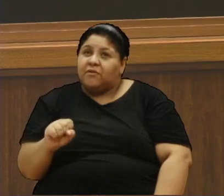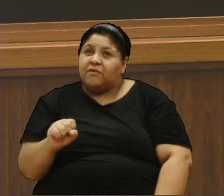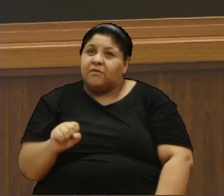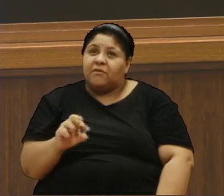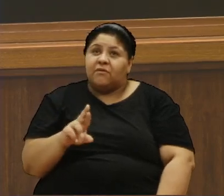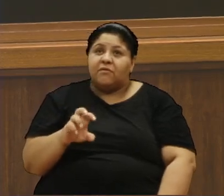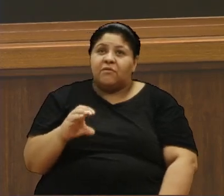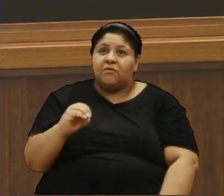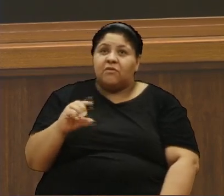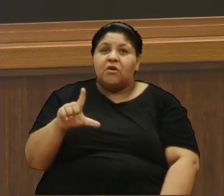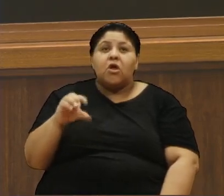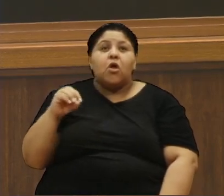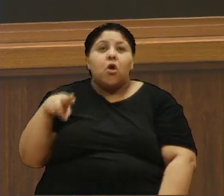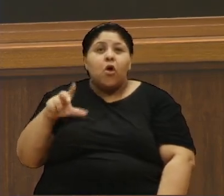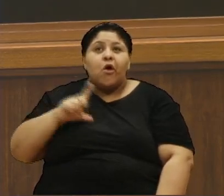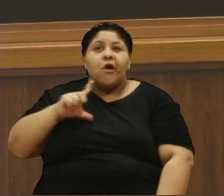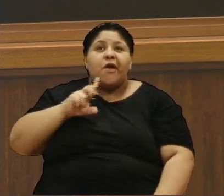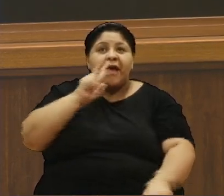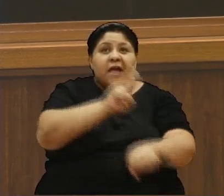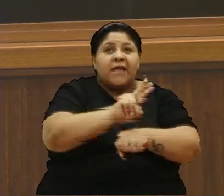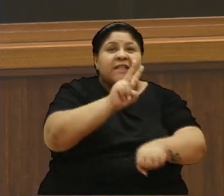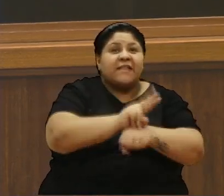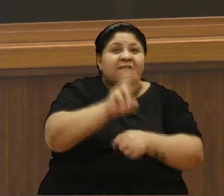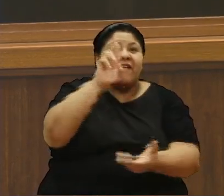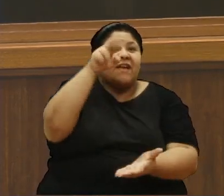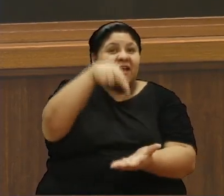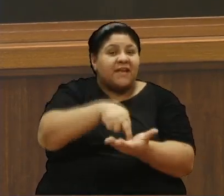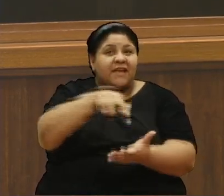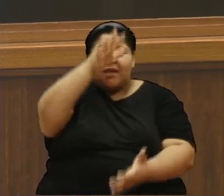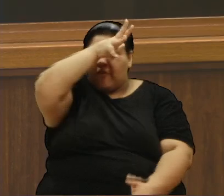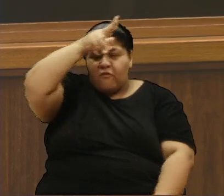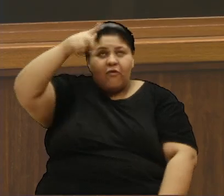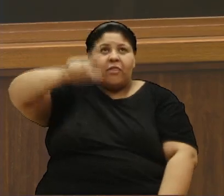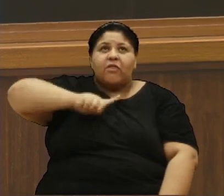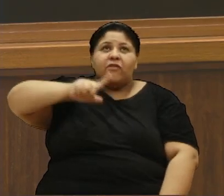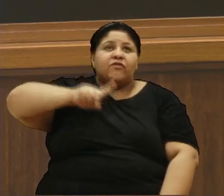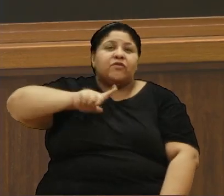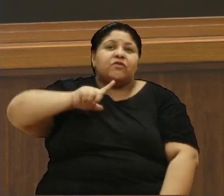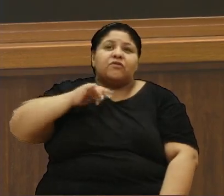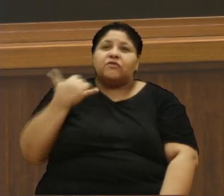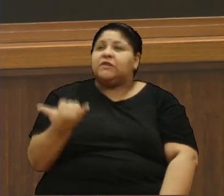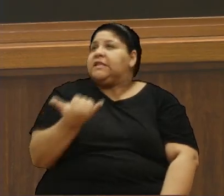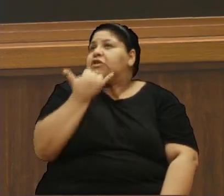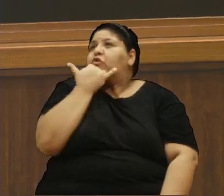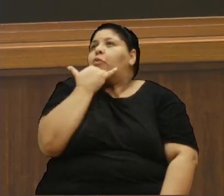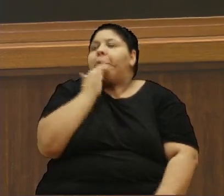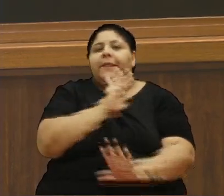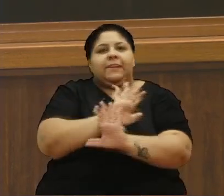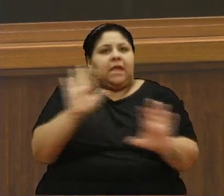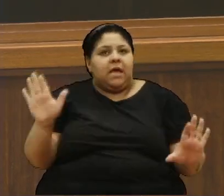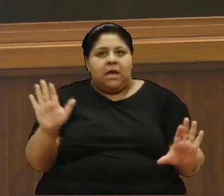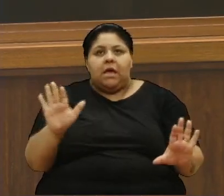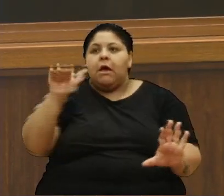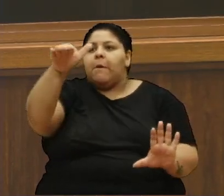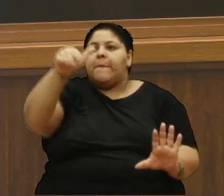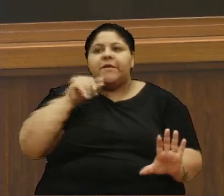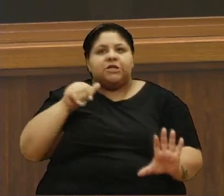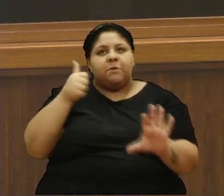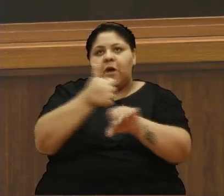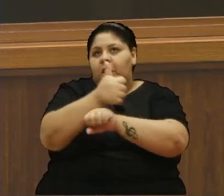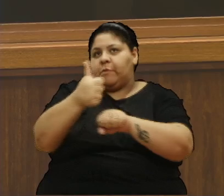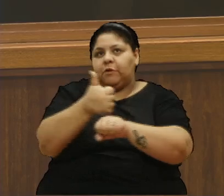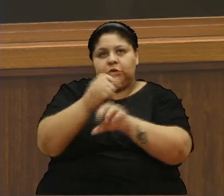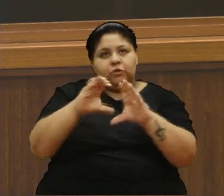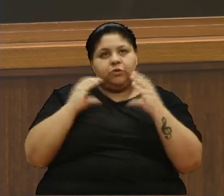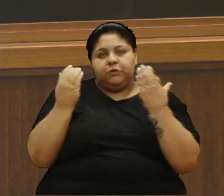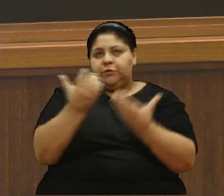Reulon é o exemplo de uma, que tem vaga real. Então, o município não tem desculpa alguma para chamar os agentes